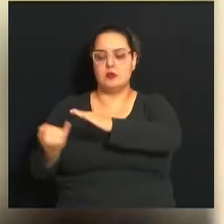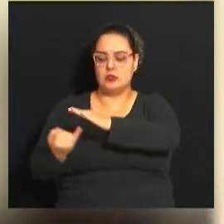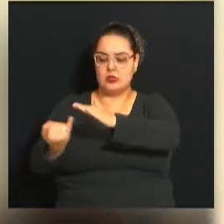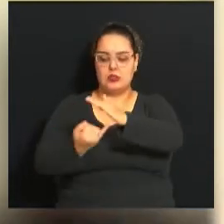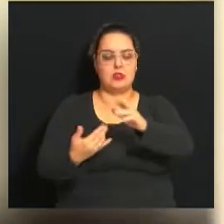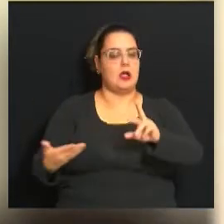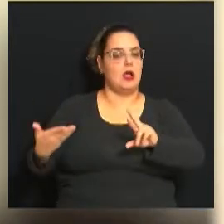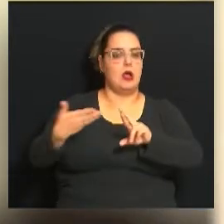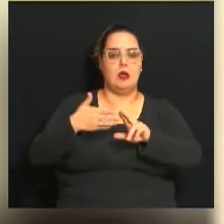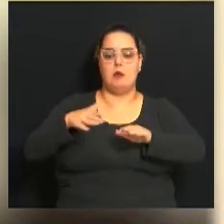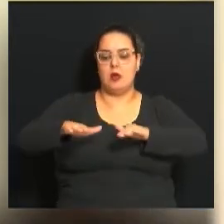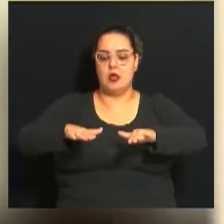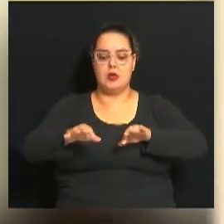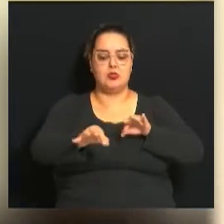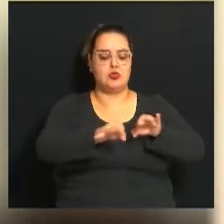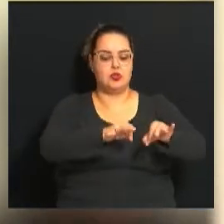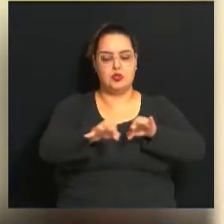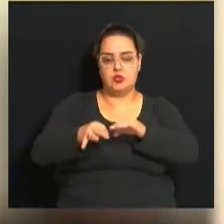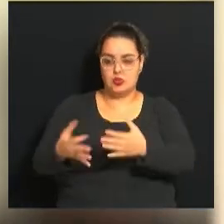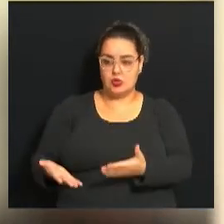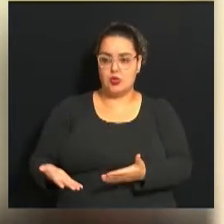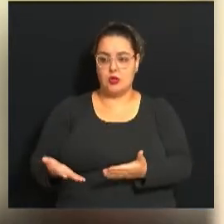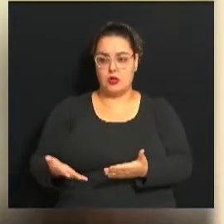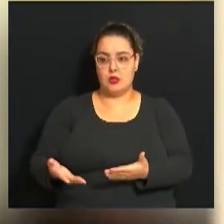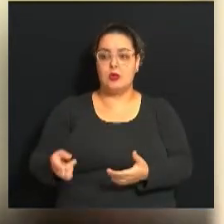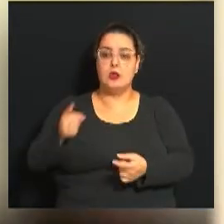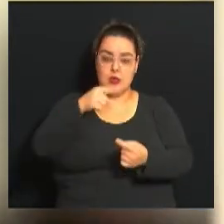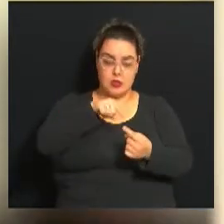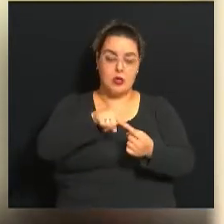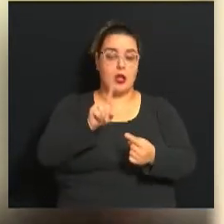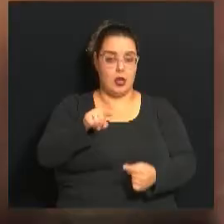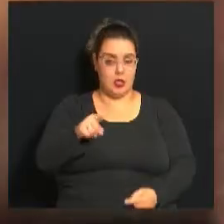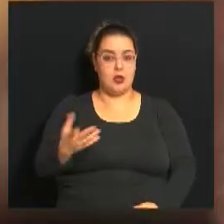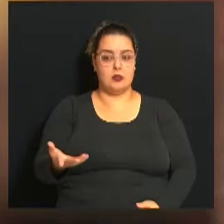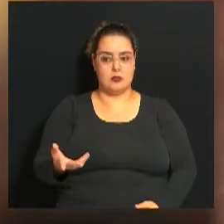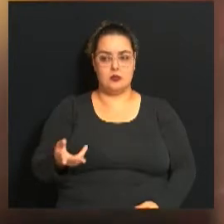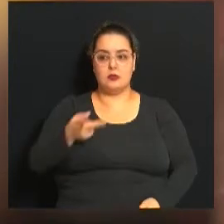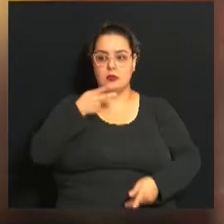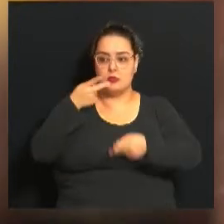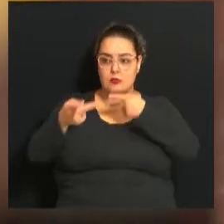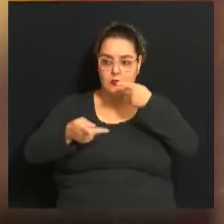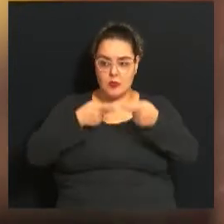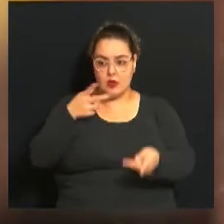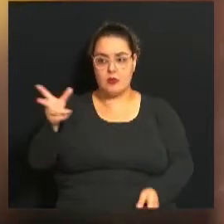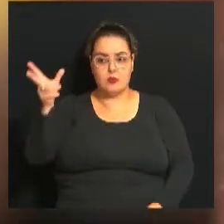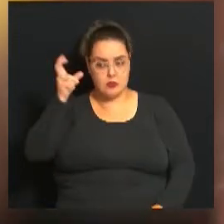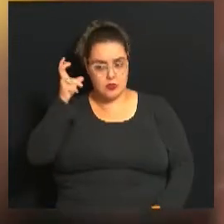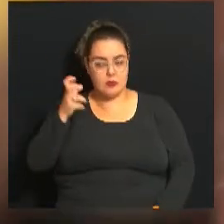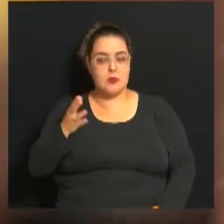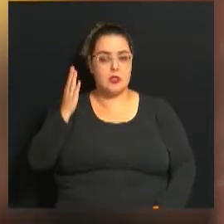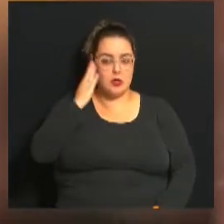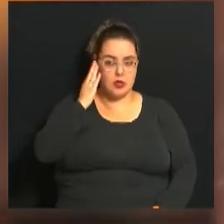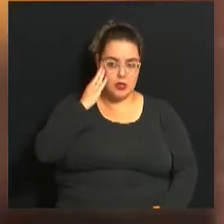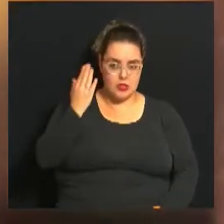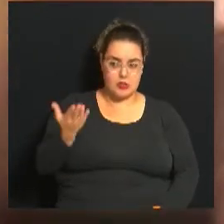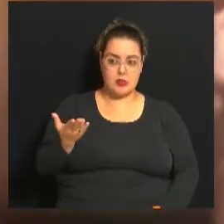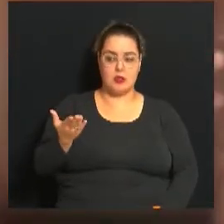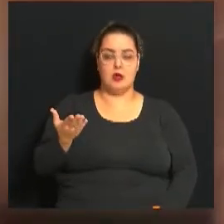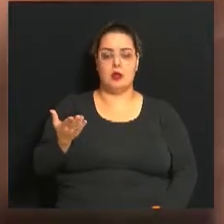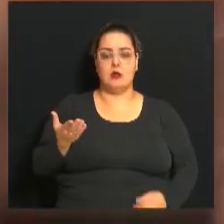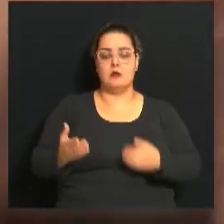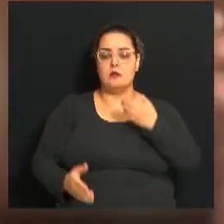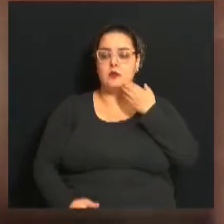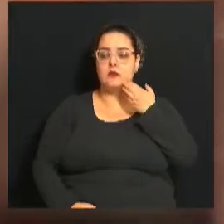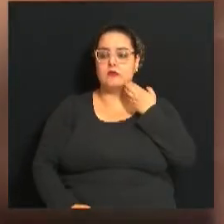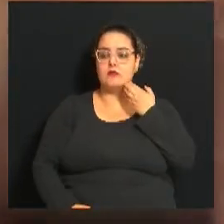movimentos, de organizações, e esse era o objetivo, a gente abrir uma fala, uma escuta, porque a gente sabe que são exatamente os